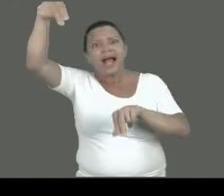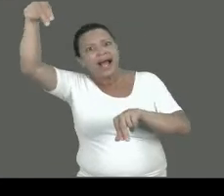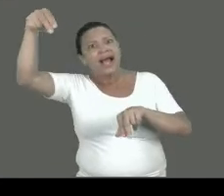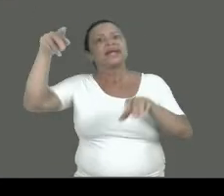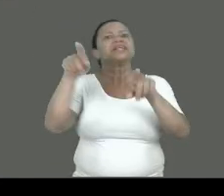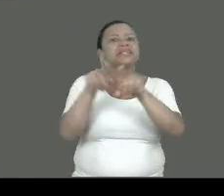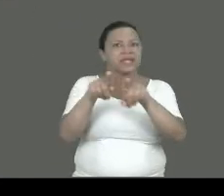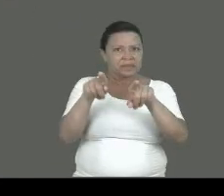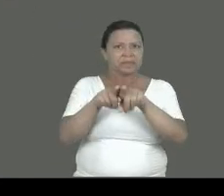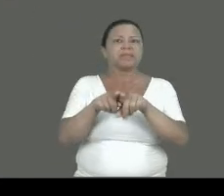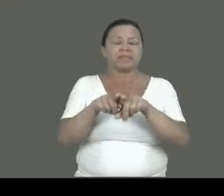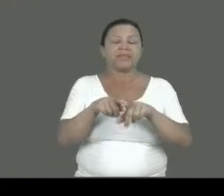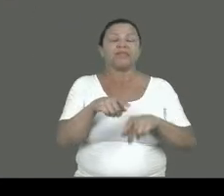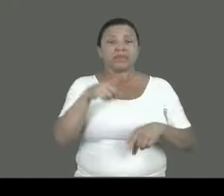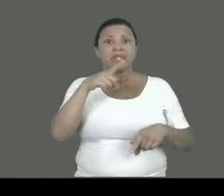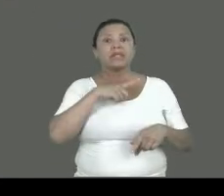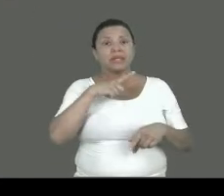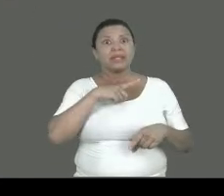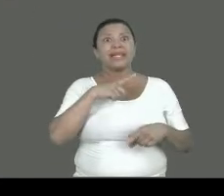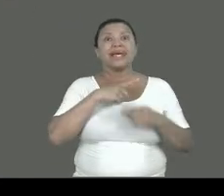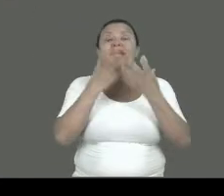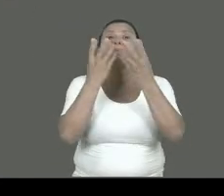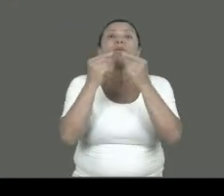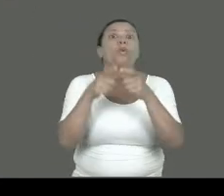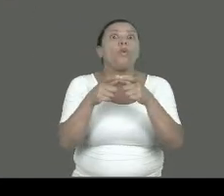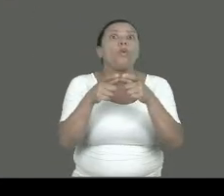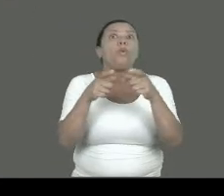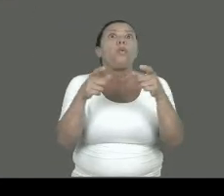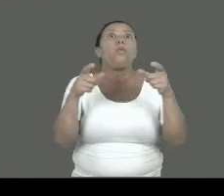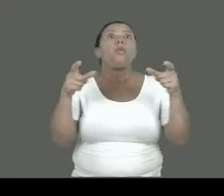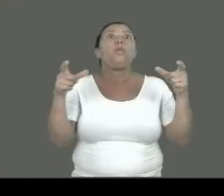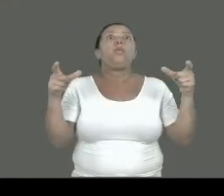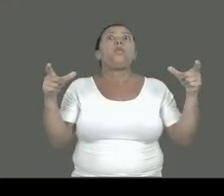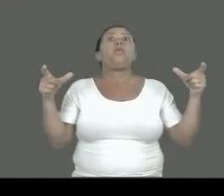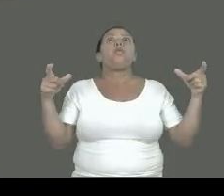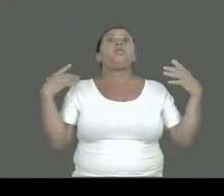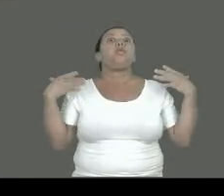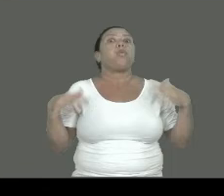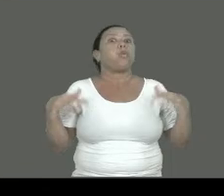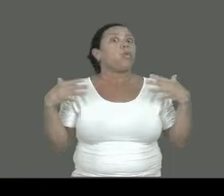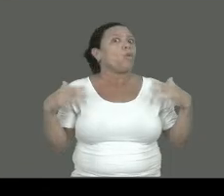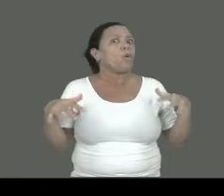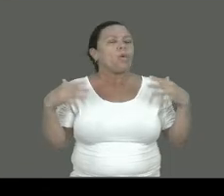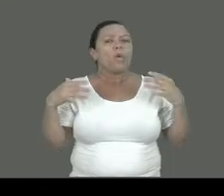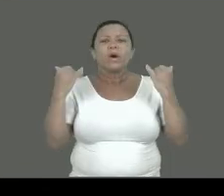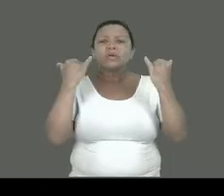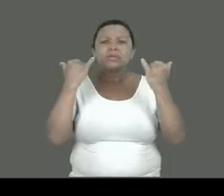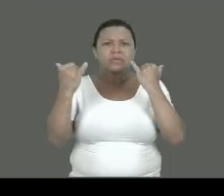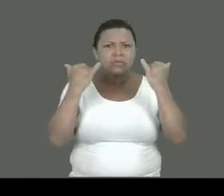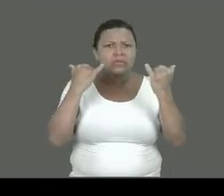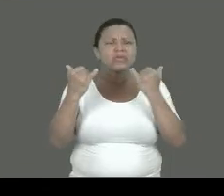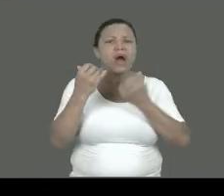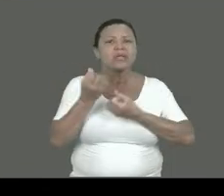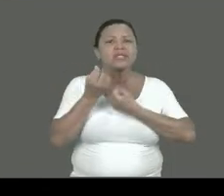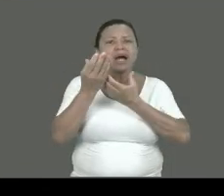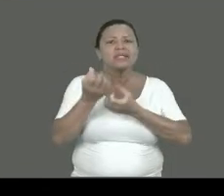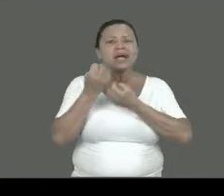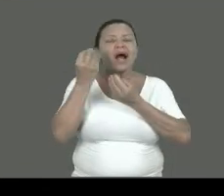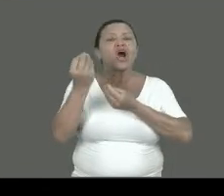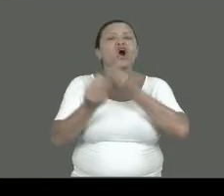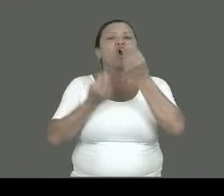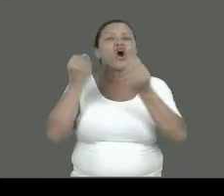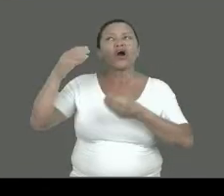desencarnados, a gente tem um amplo conhecimento, uma vasta notícia de como é